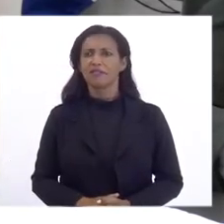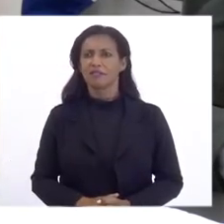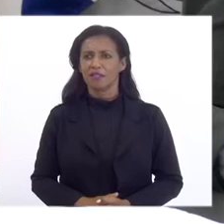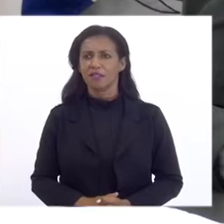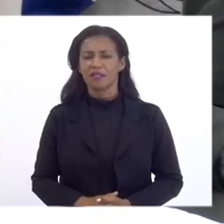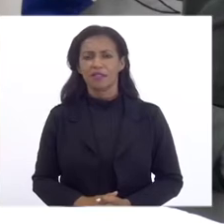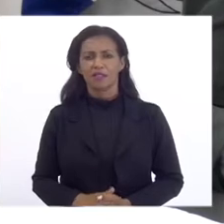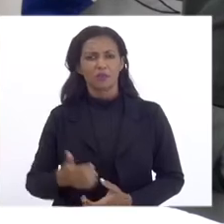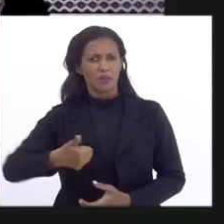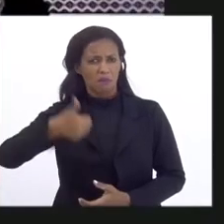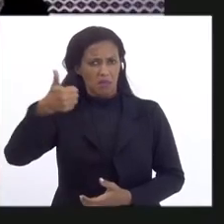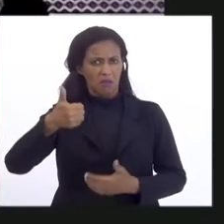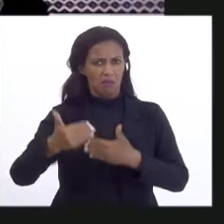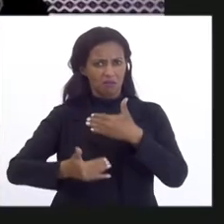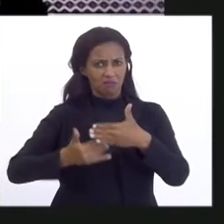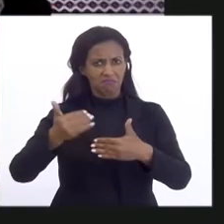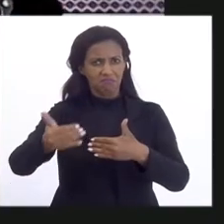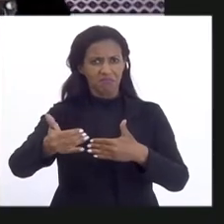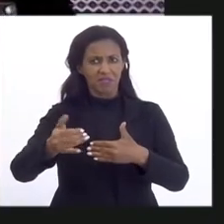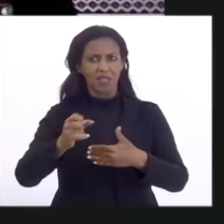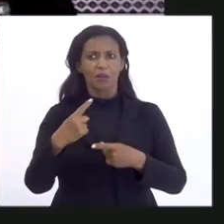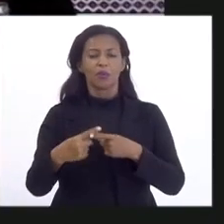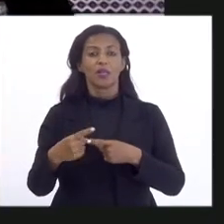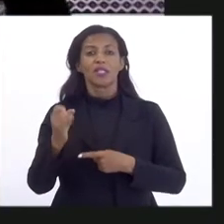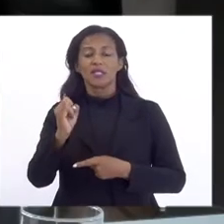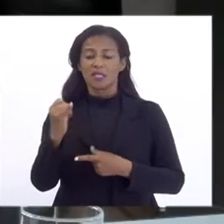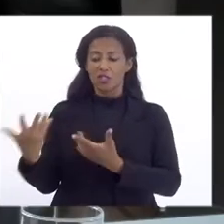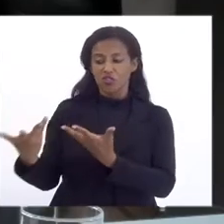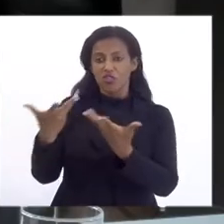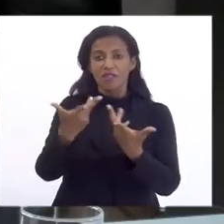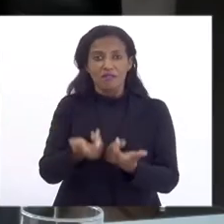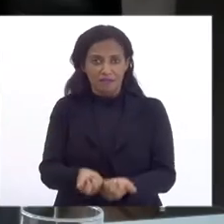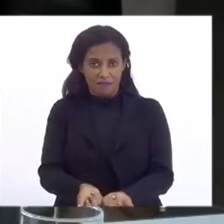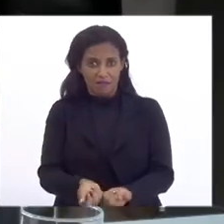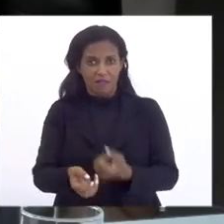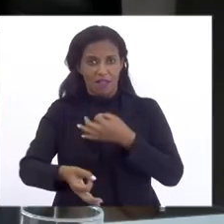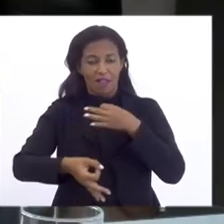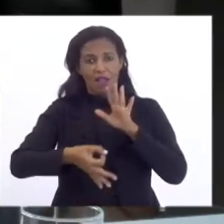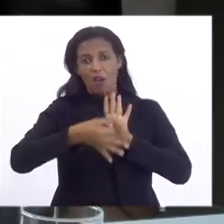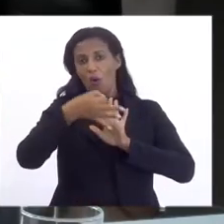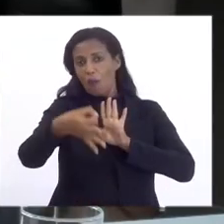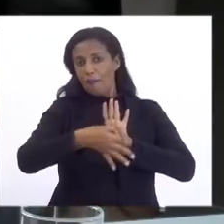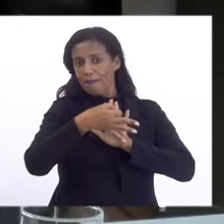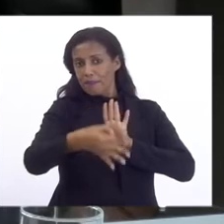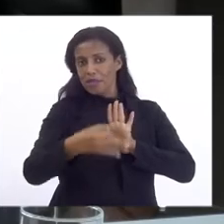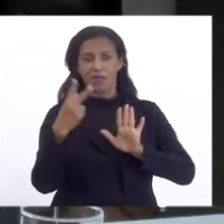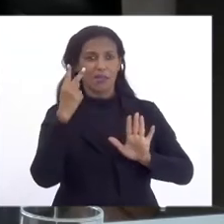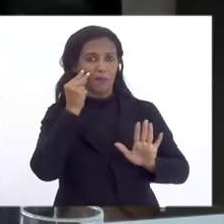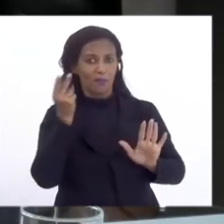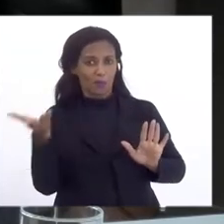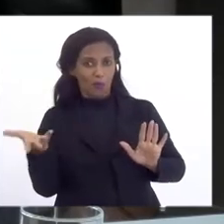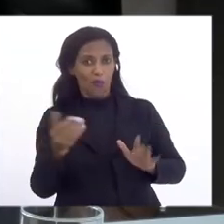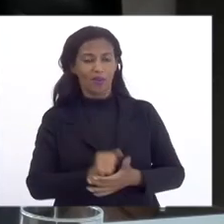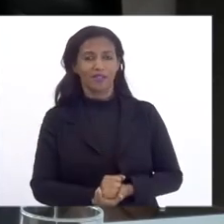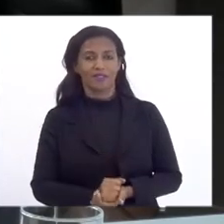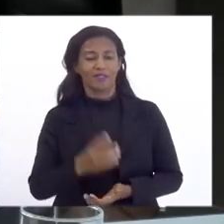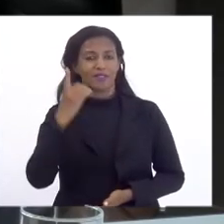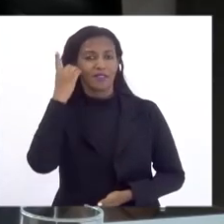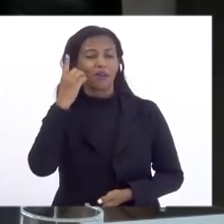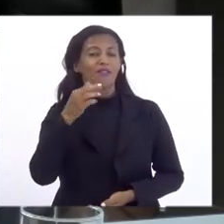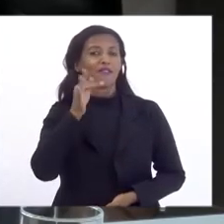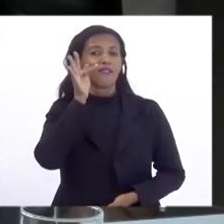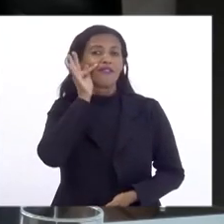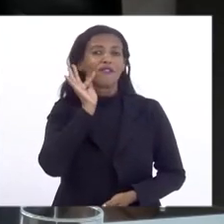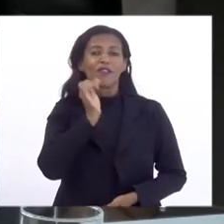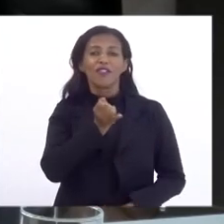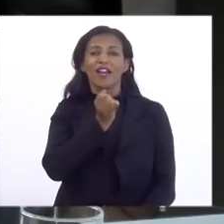porque se a gente aceitar... Se a gente aceitar a sugestão da deputada Mônica, pode... o deputado Flávio Serafini vai